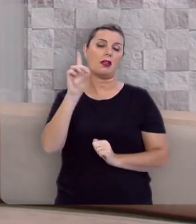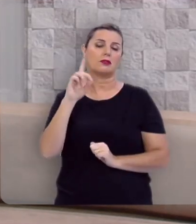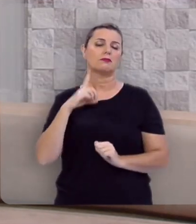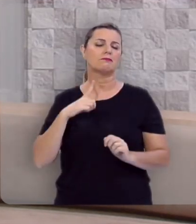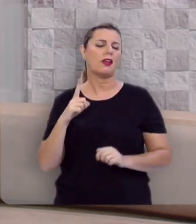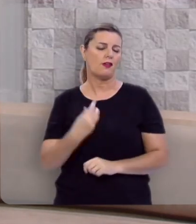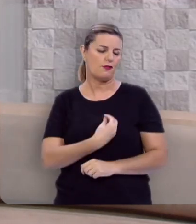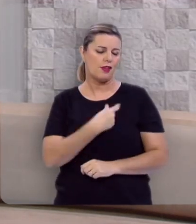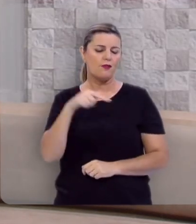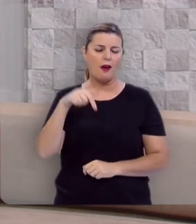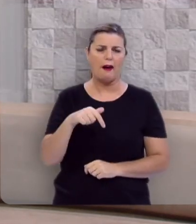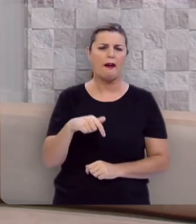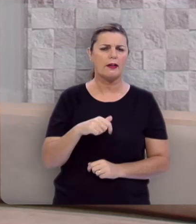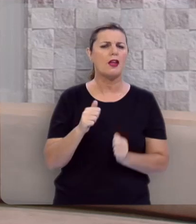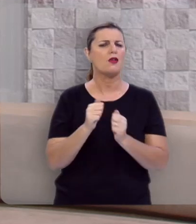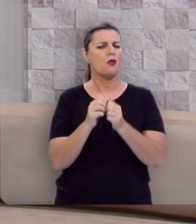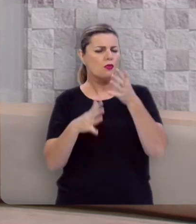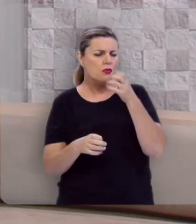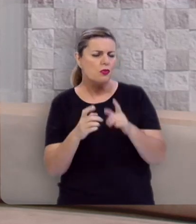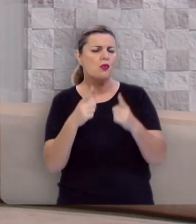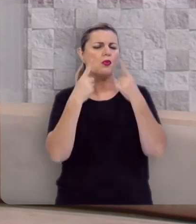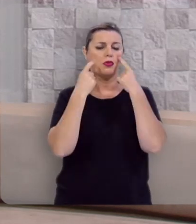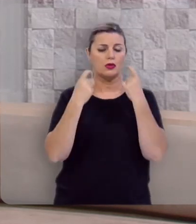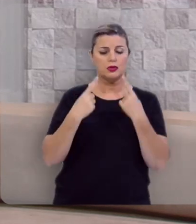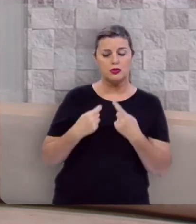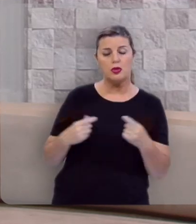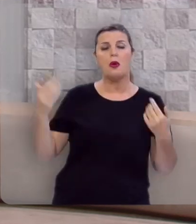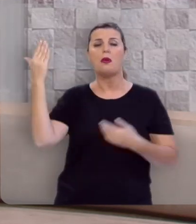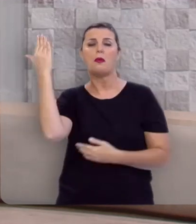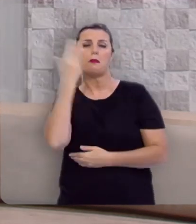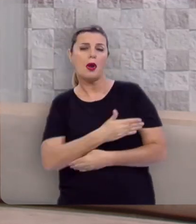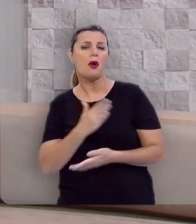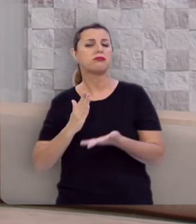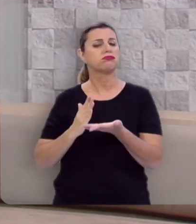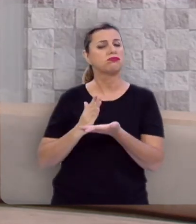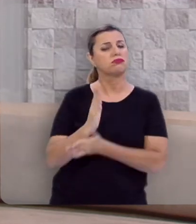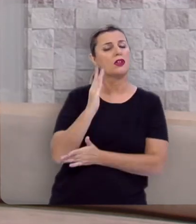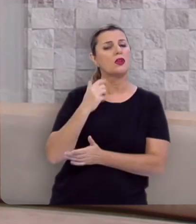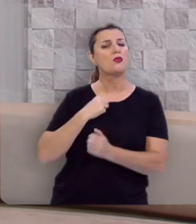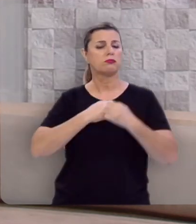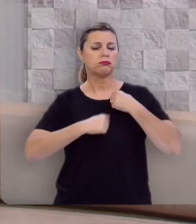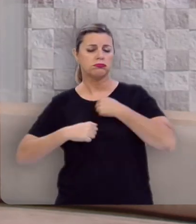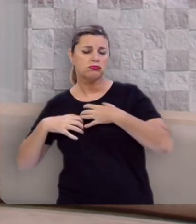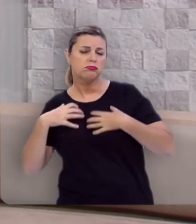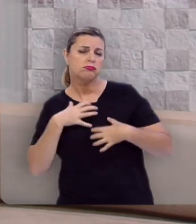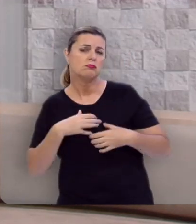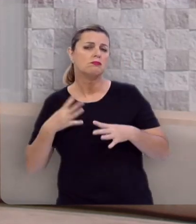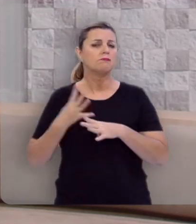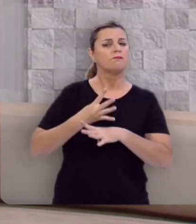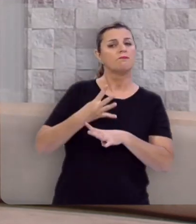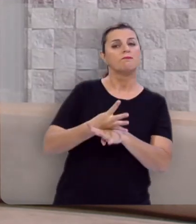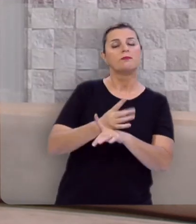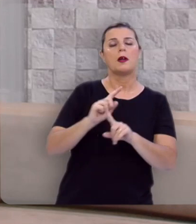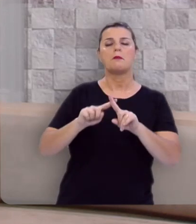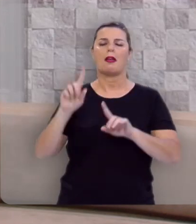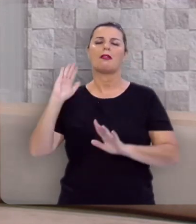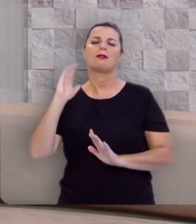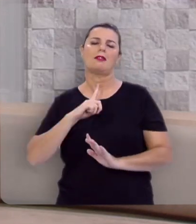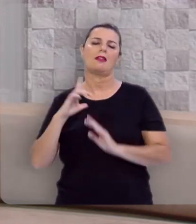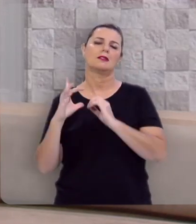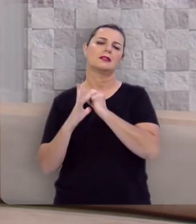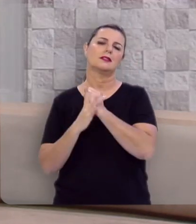Caminhamos aqui com lutas, com lágrimas, com provas, com angústias, com aflições, mas nós